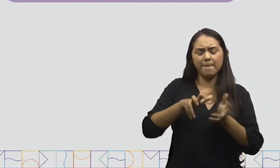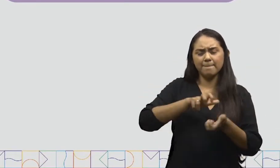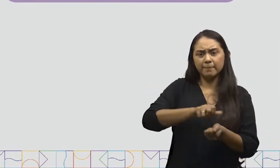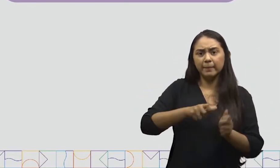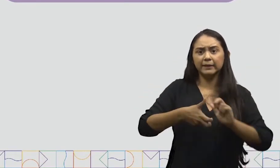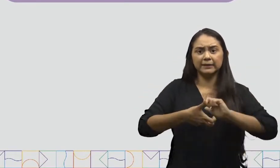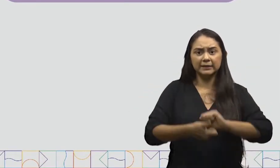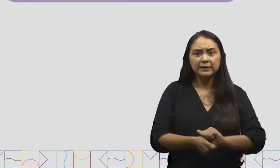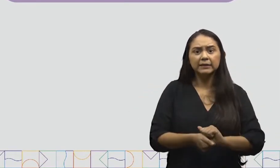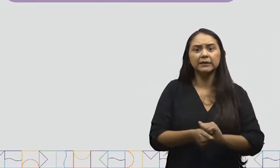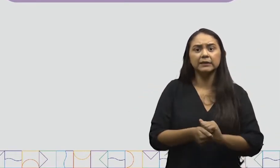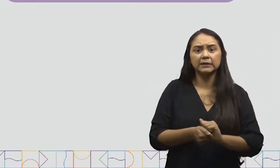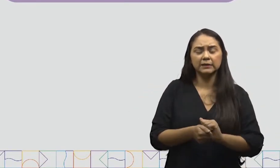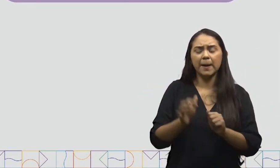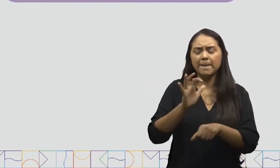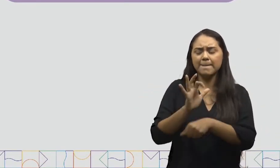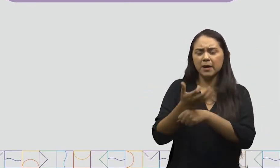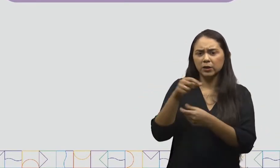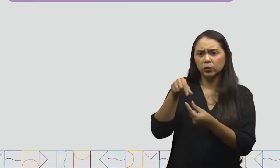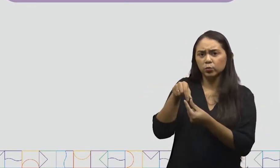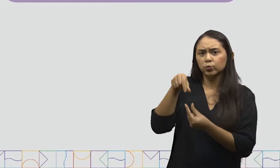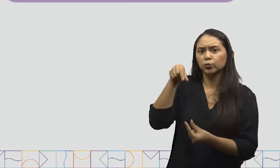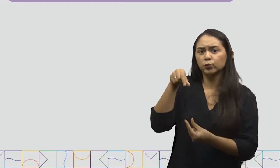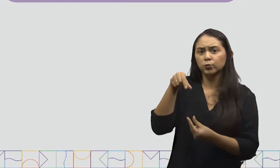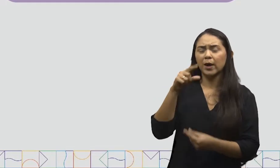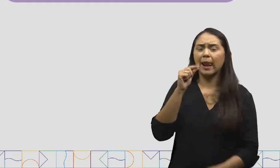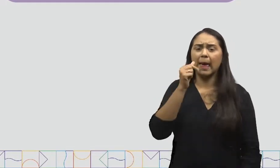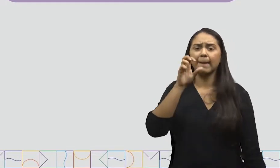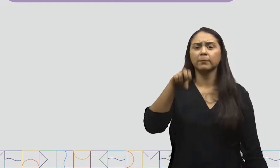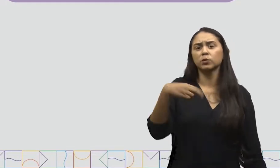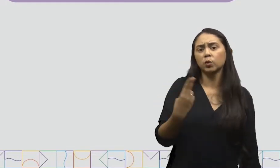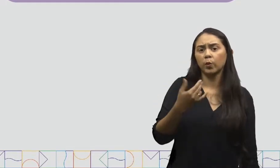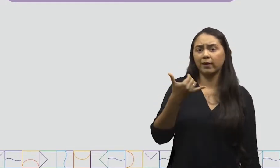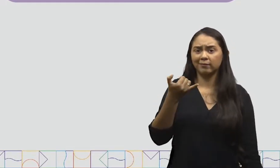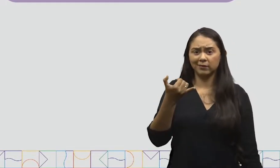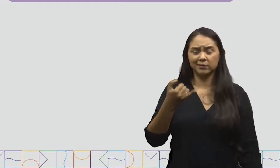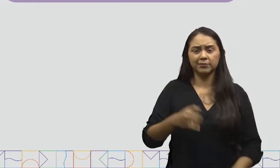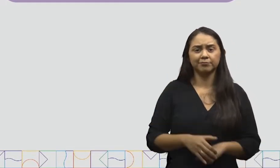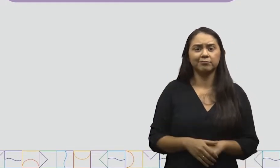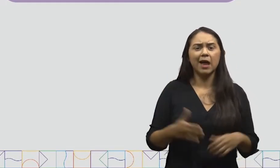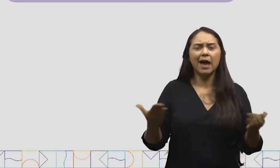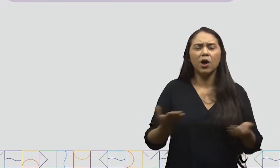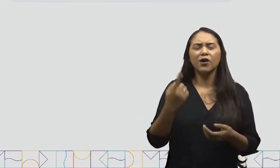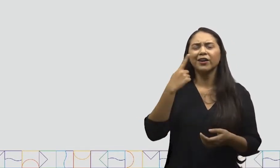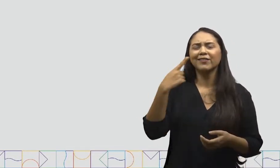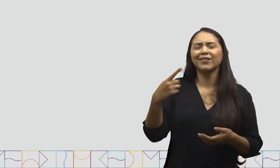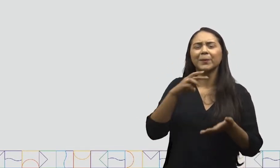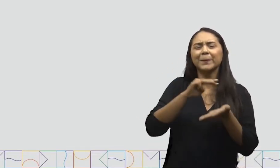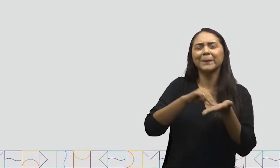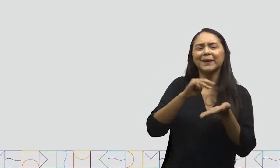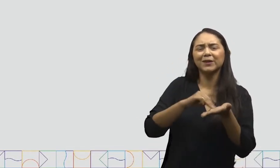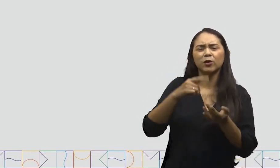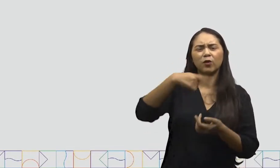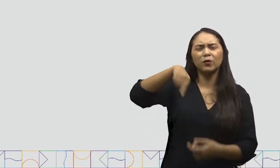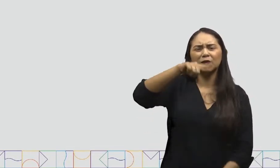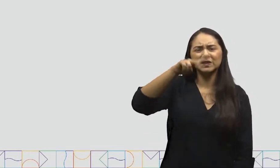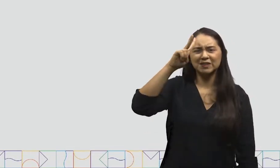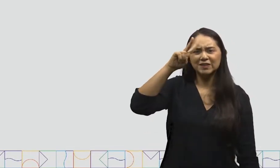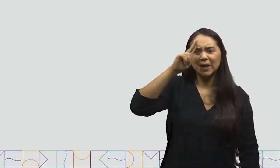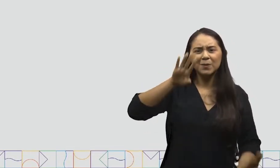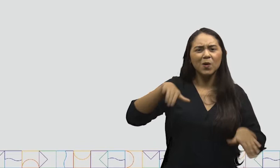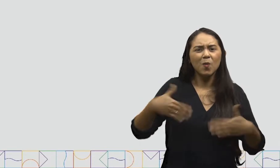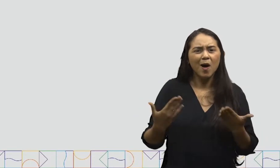um palito, um lápis ou caneta. Muito bem, vamos para os métodos. Você lembra quais eram